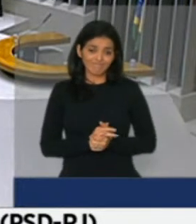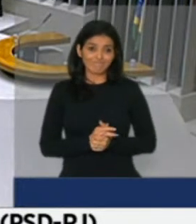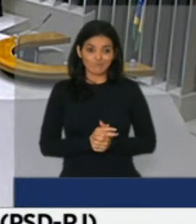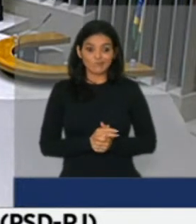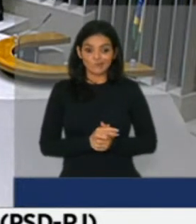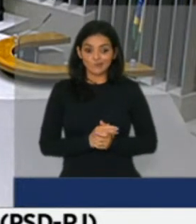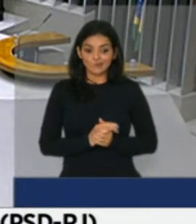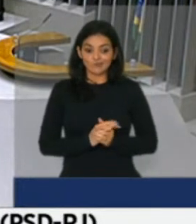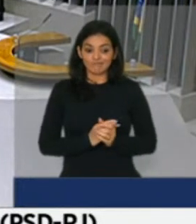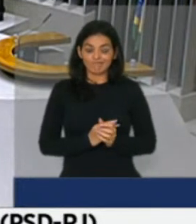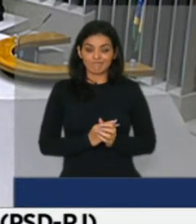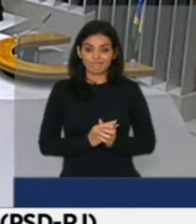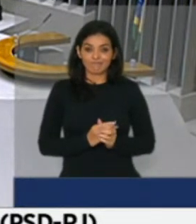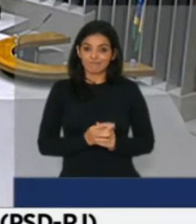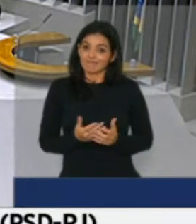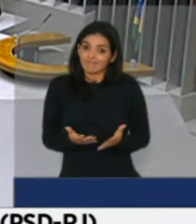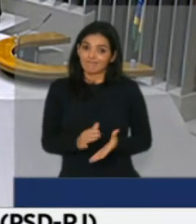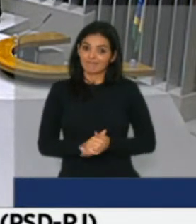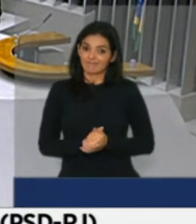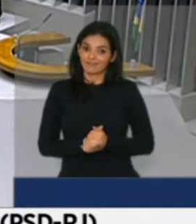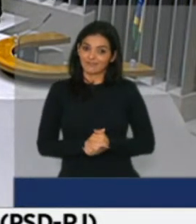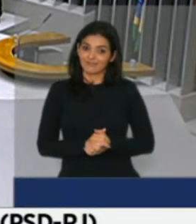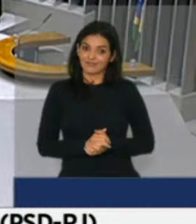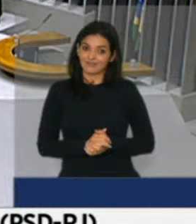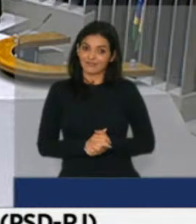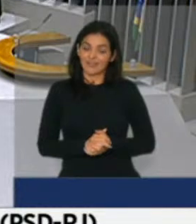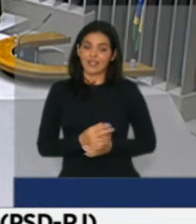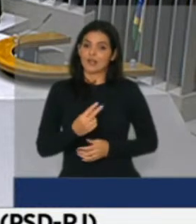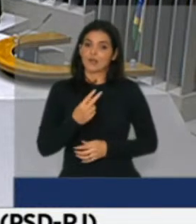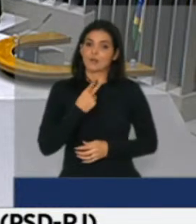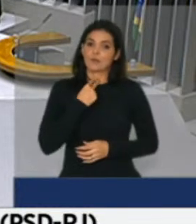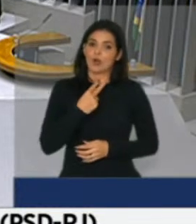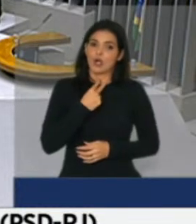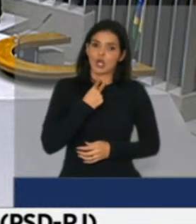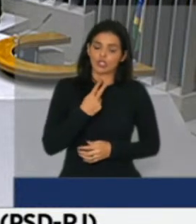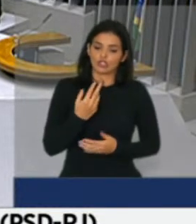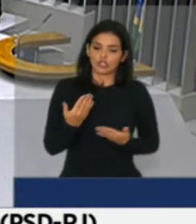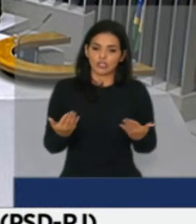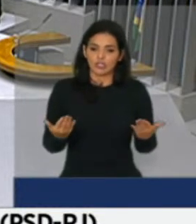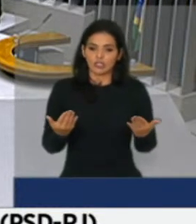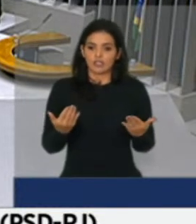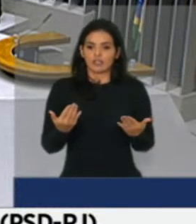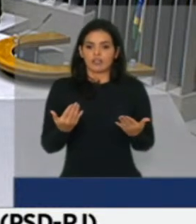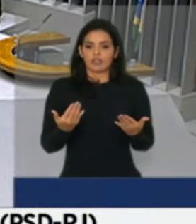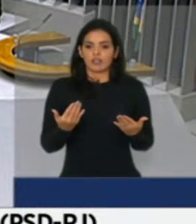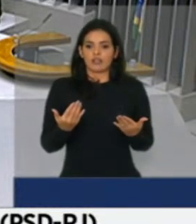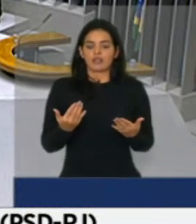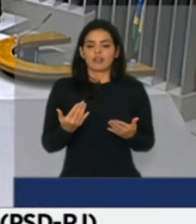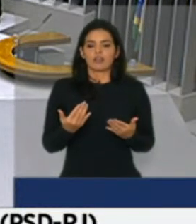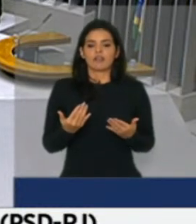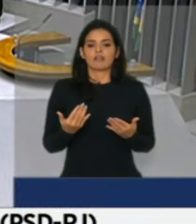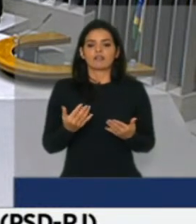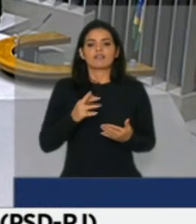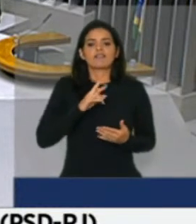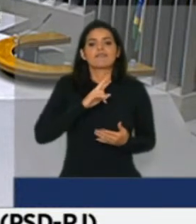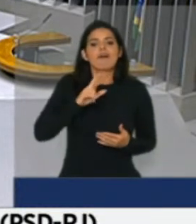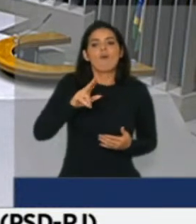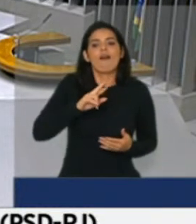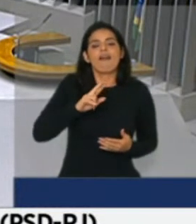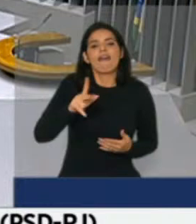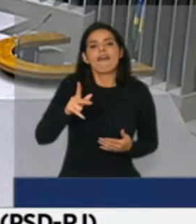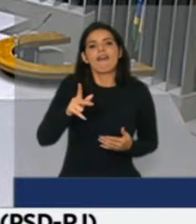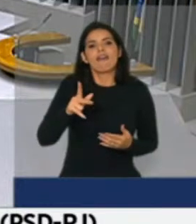o mínimo. Não posso ser considerado nem de longe